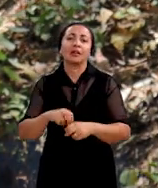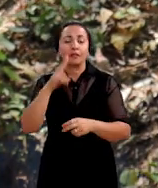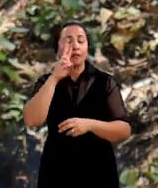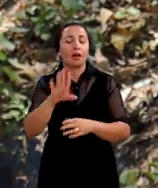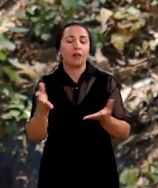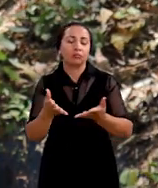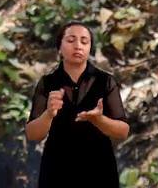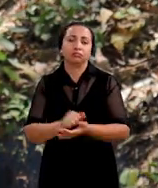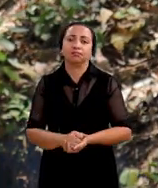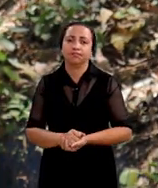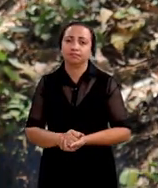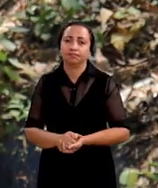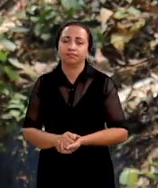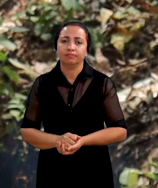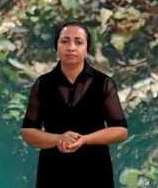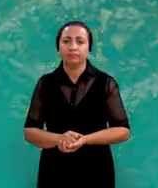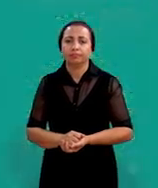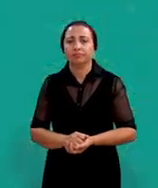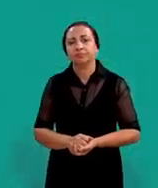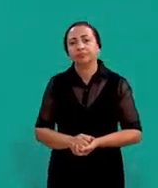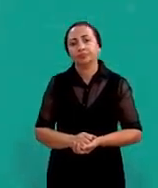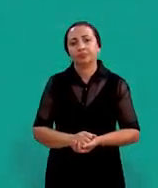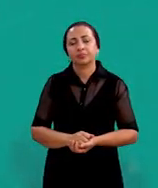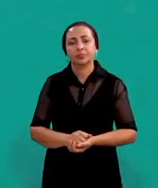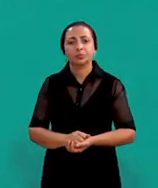Vamos entender melhor na matéria a seguir.